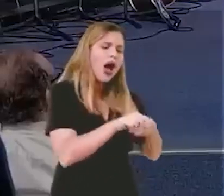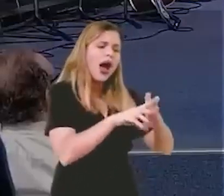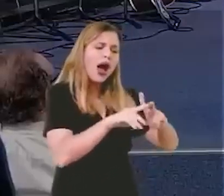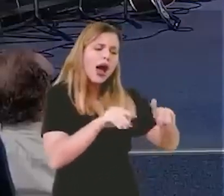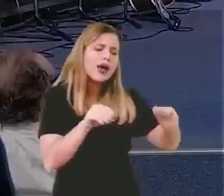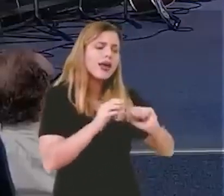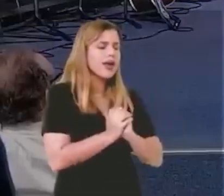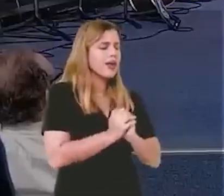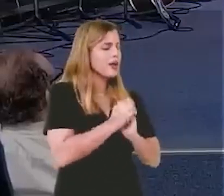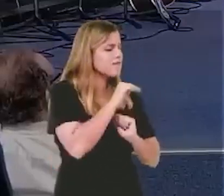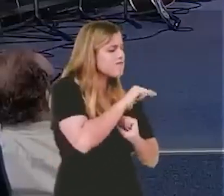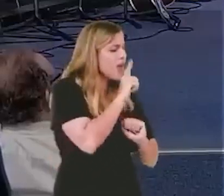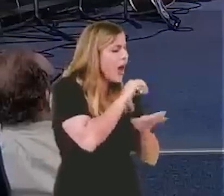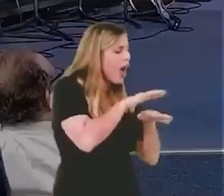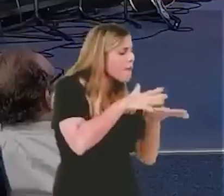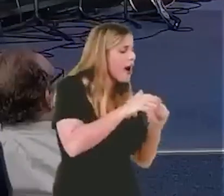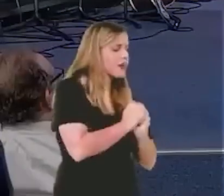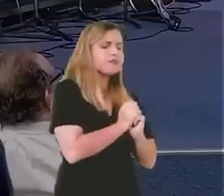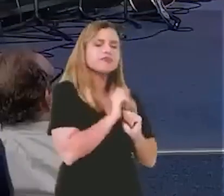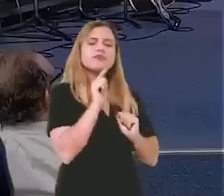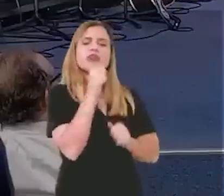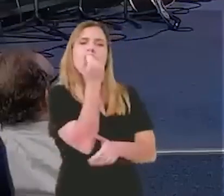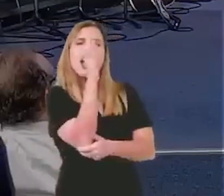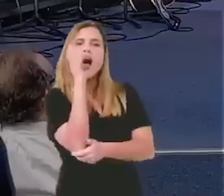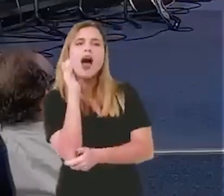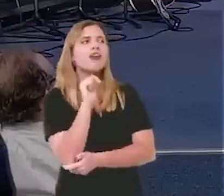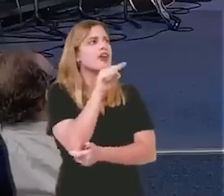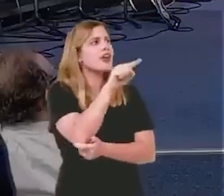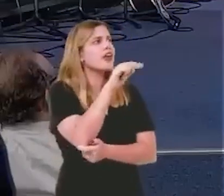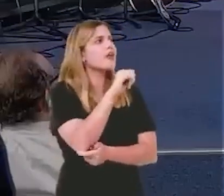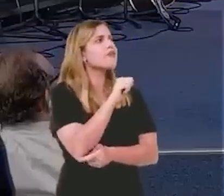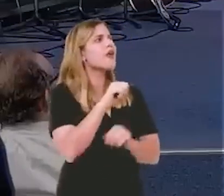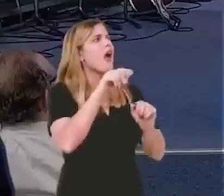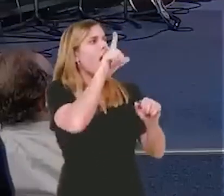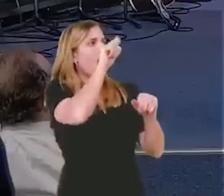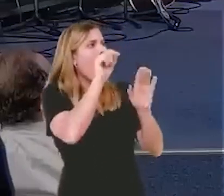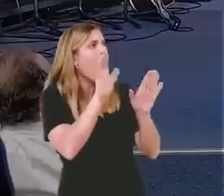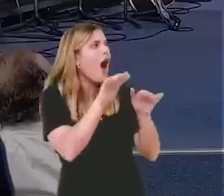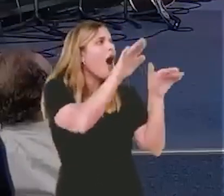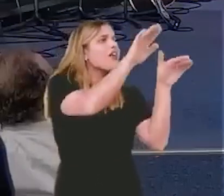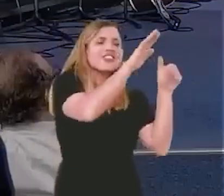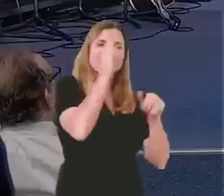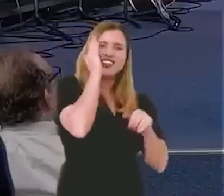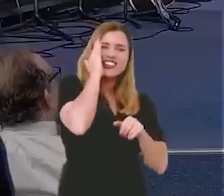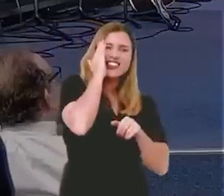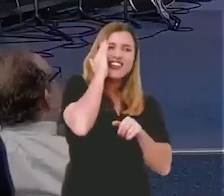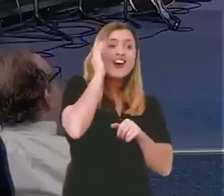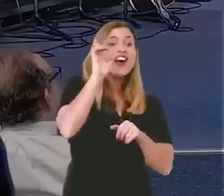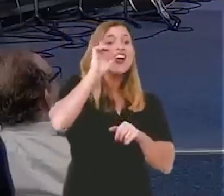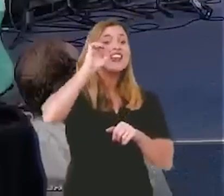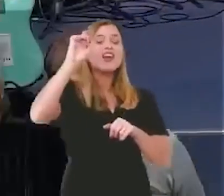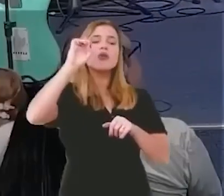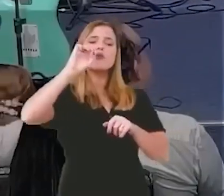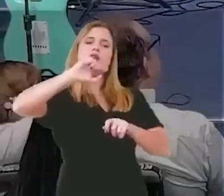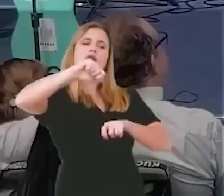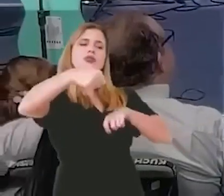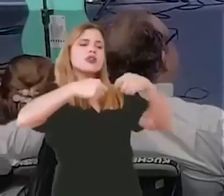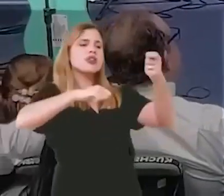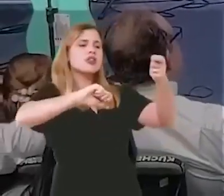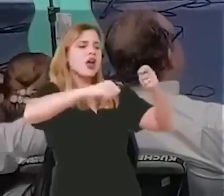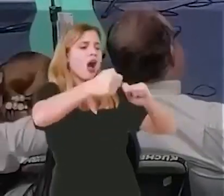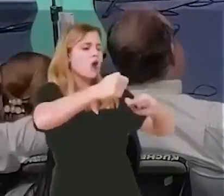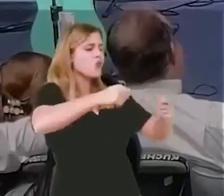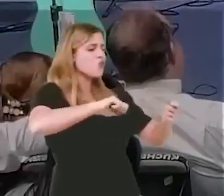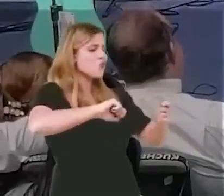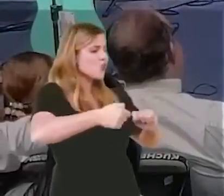Até o céu ser passado, nós estávamos muito entusiasmados com a sua beleza macro do universo. O que nos espanta hoje é o nível